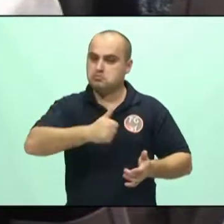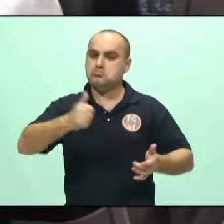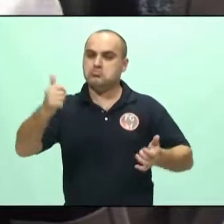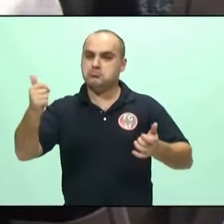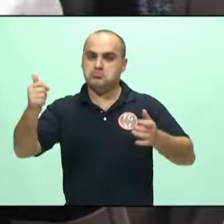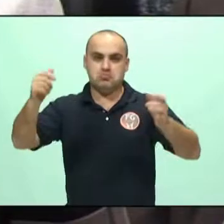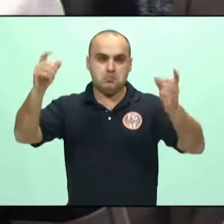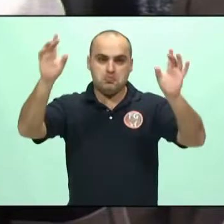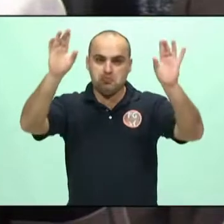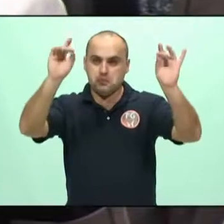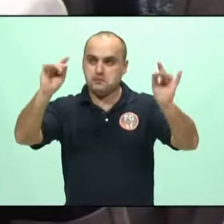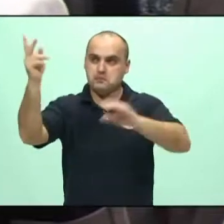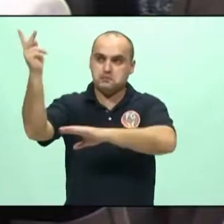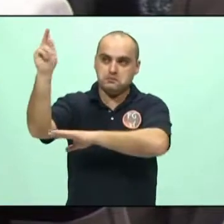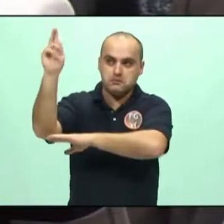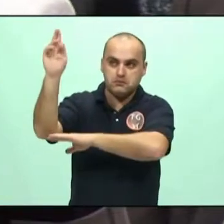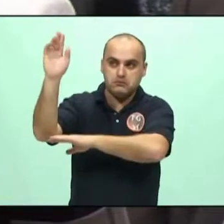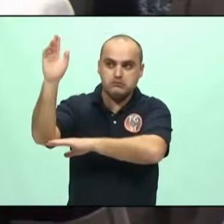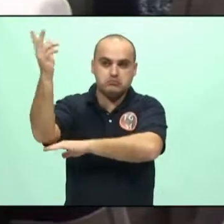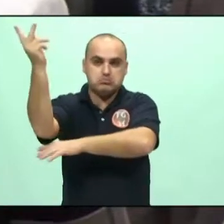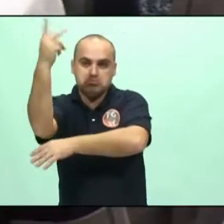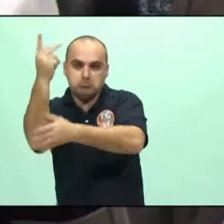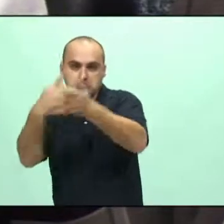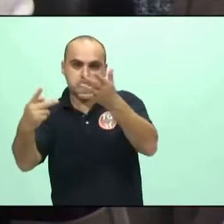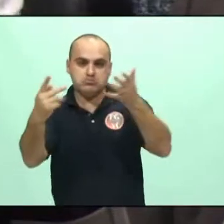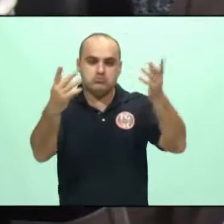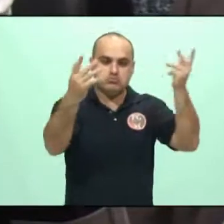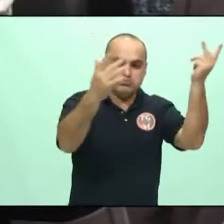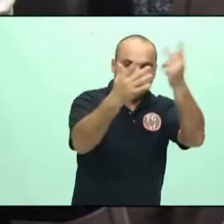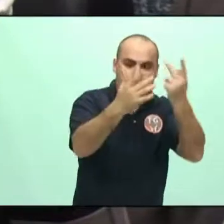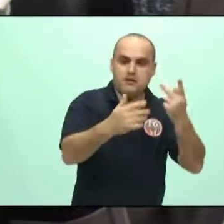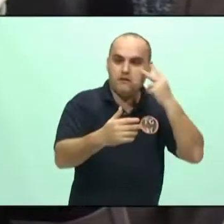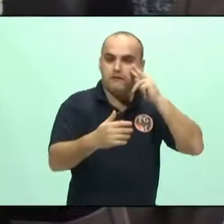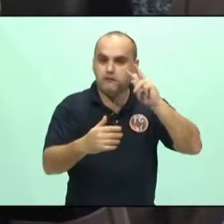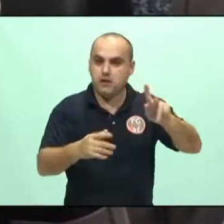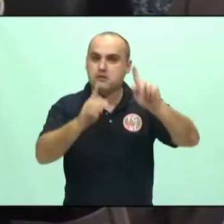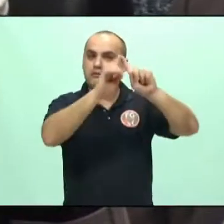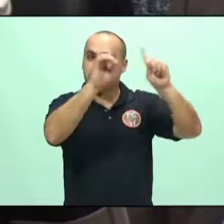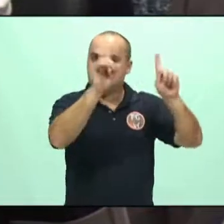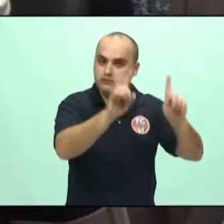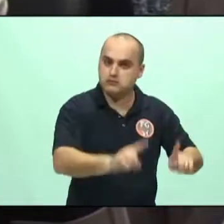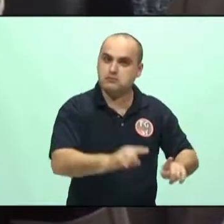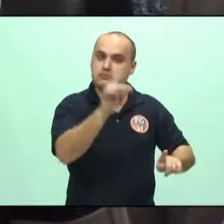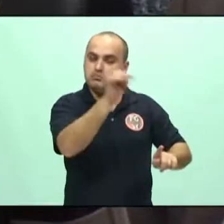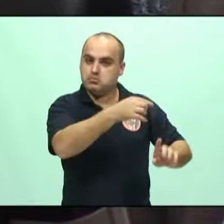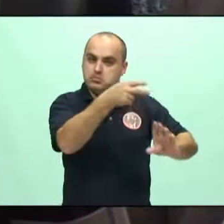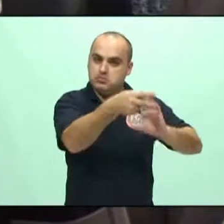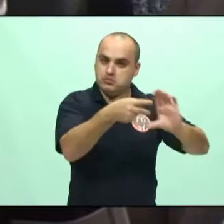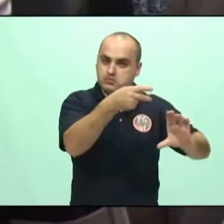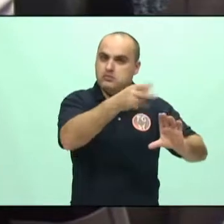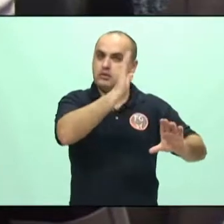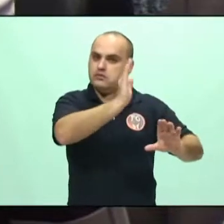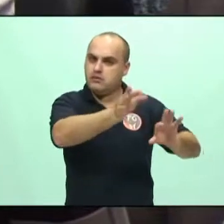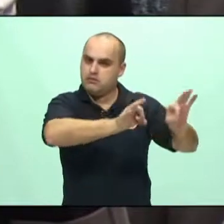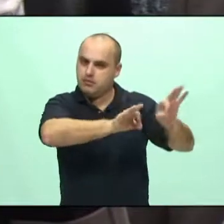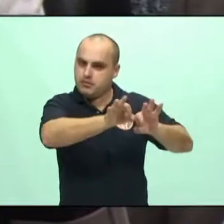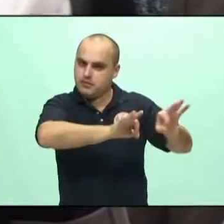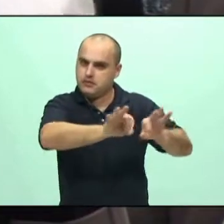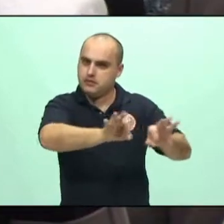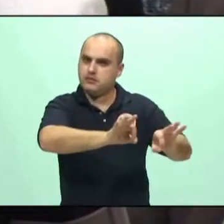coração Pelo que vejo os nossos servidores da casa todos já se preparando para receber